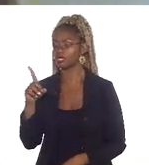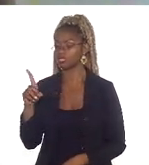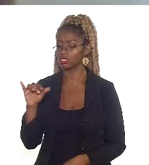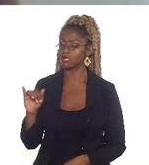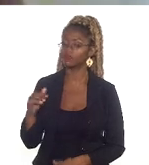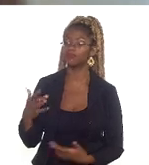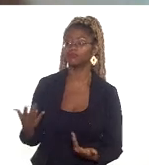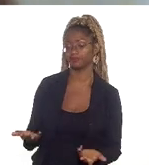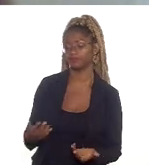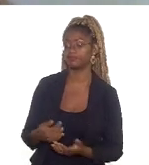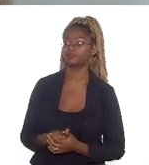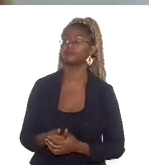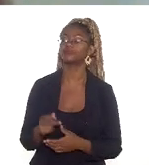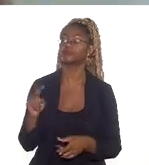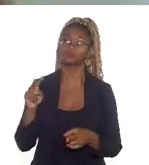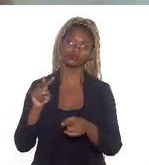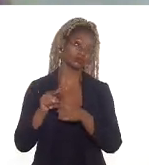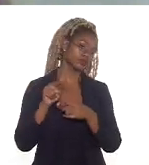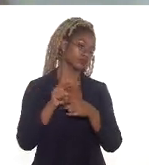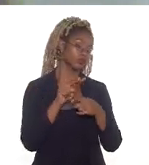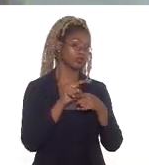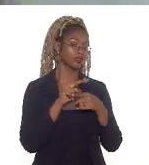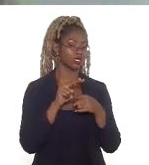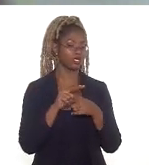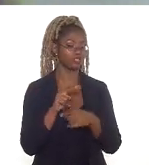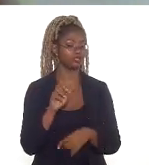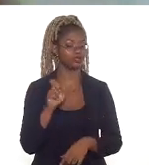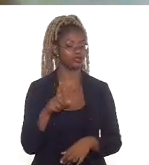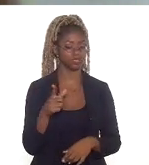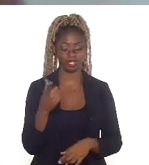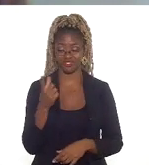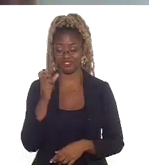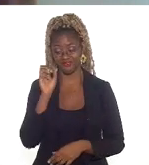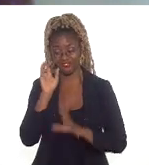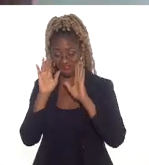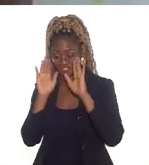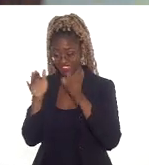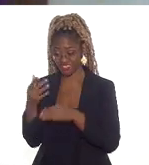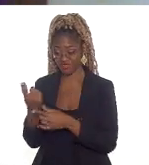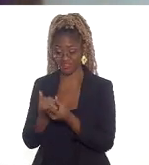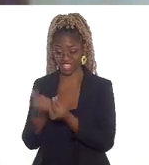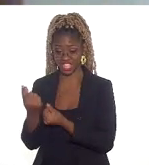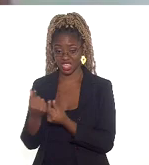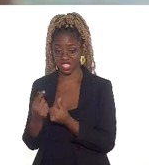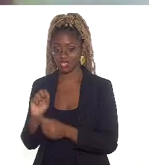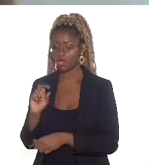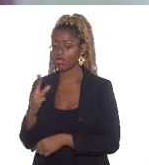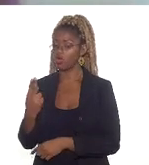se essa fiscalização ela é contábil financeira exclusivamente, ou se há